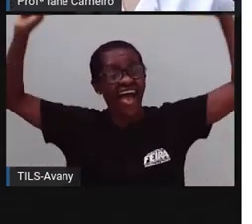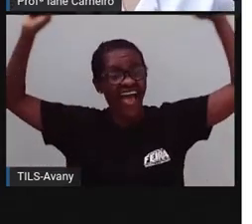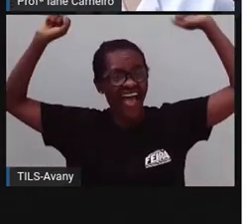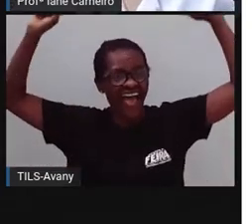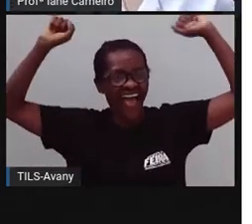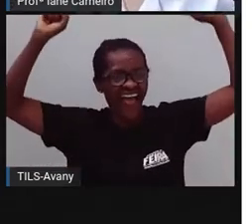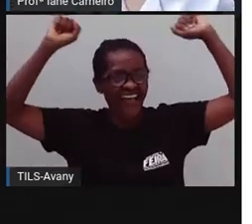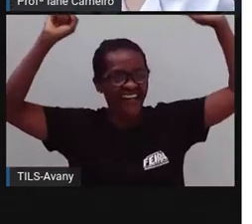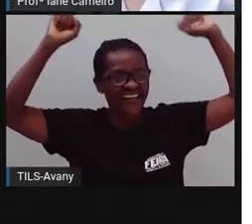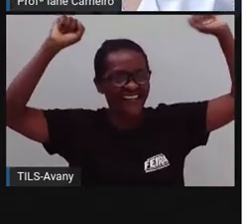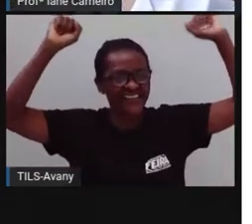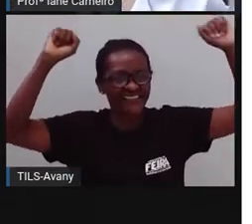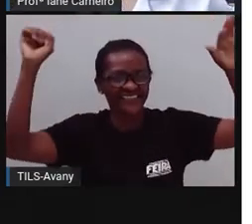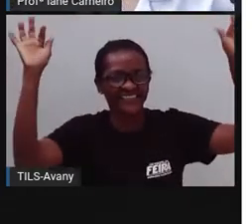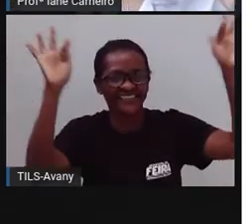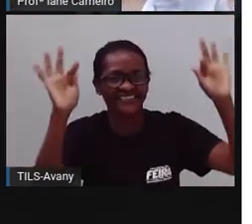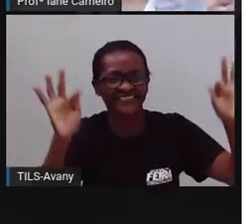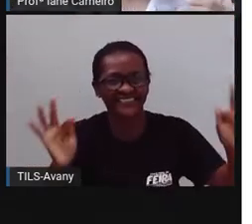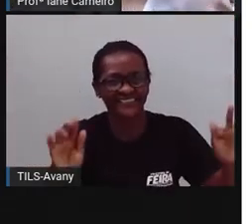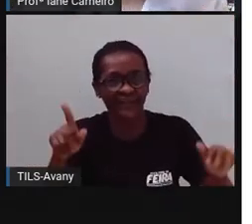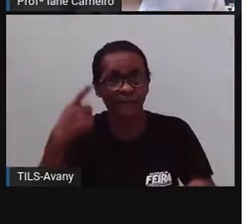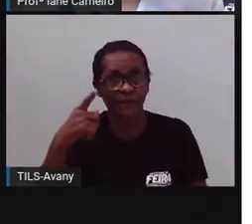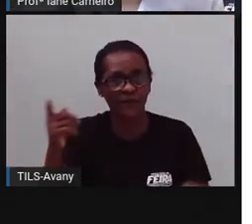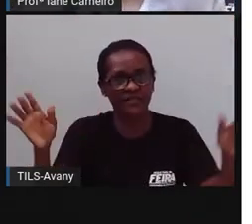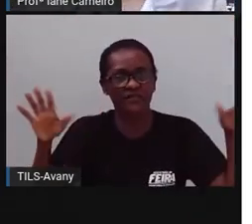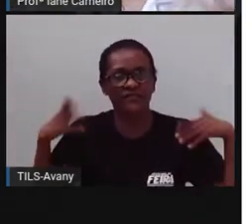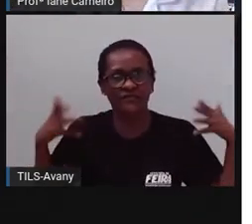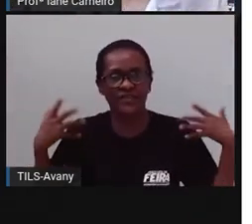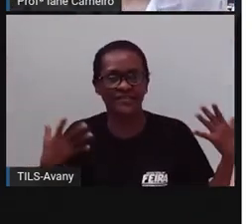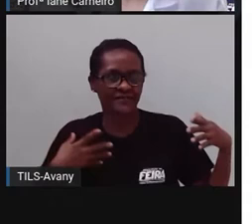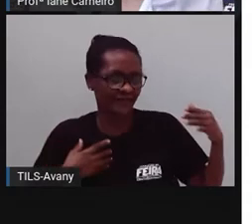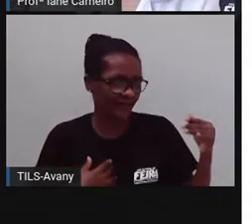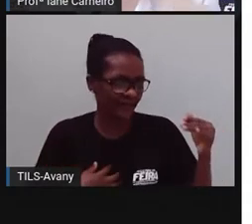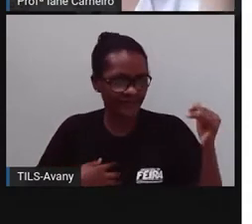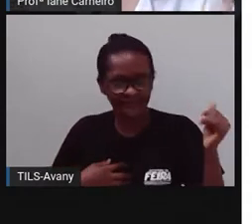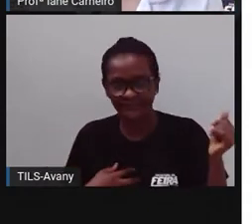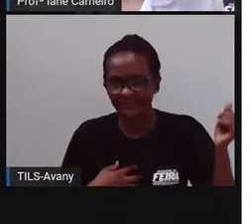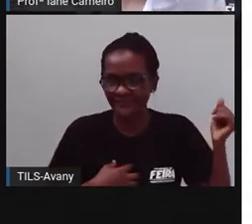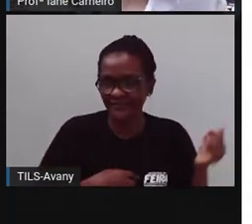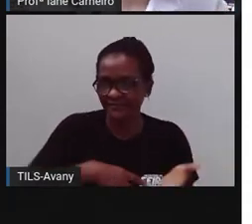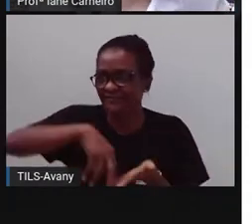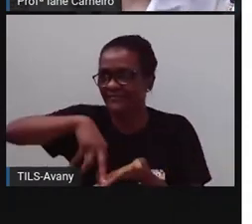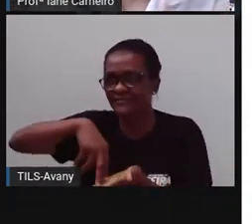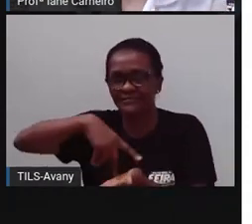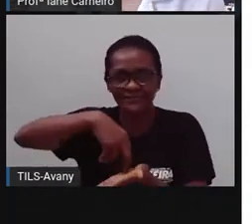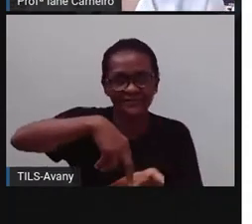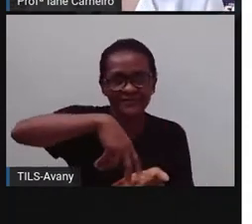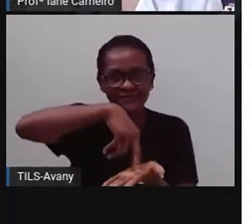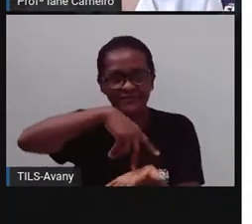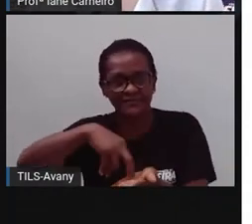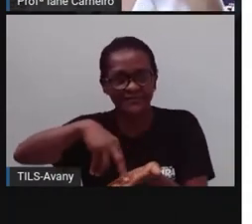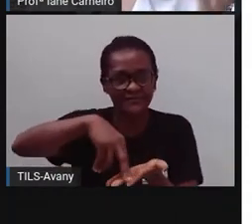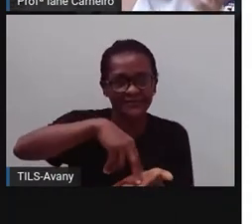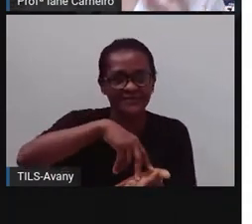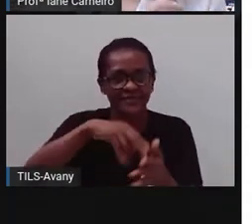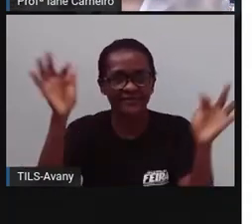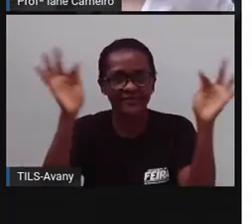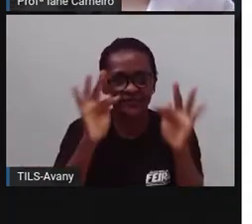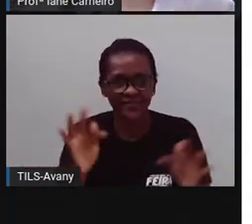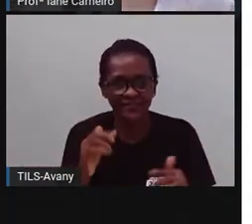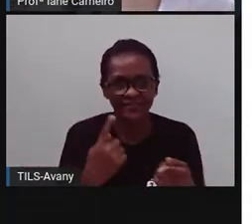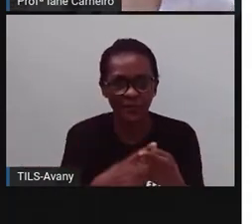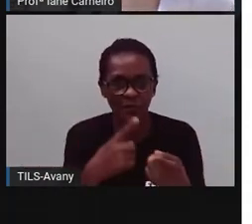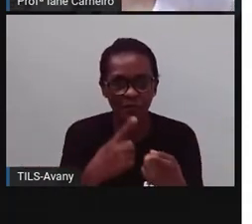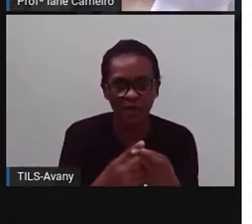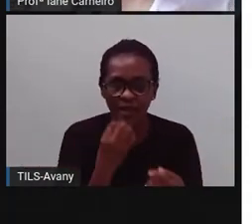aí a gente vai fazer o quê depois disso vai para festa celebrada dançar né confraternizar então aqui tá estudando porque